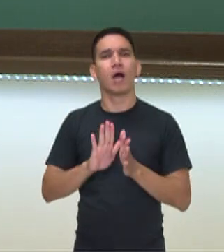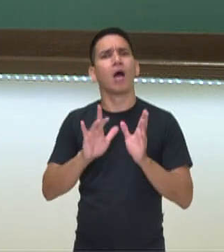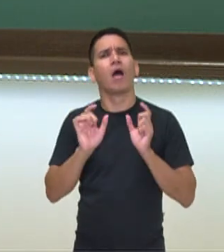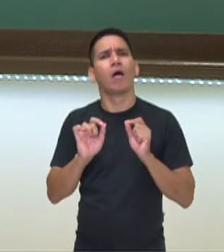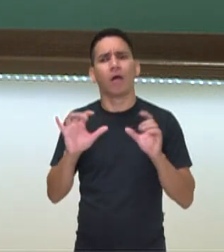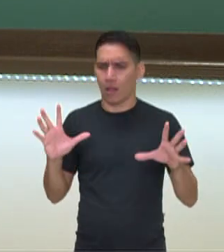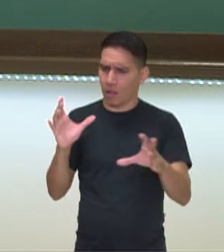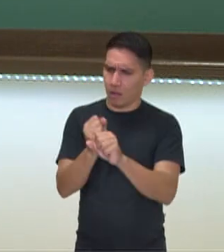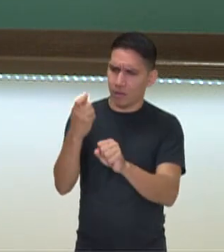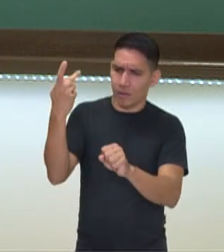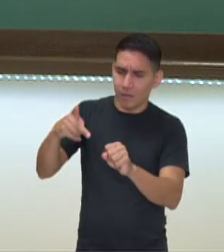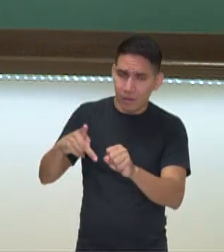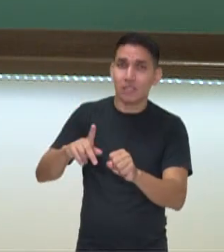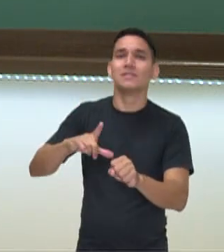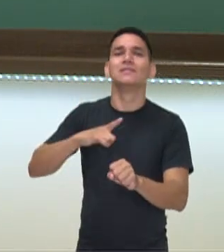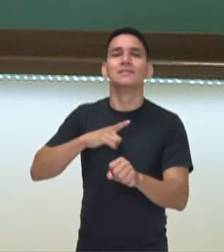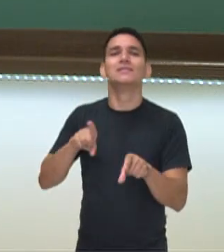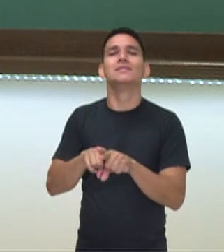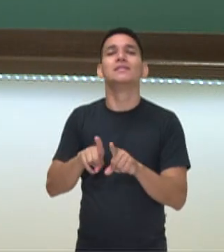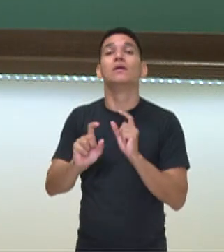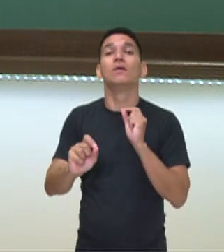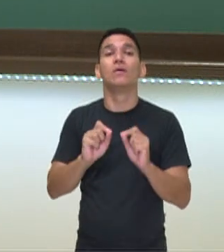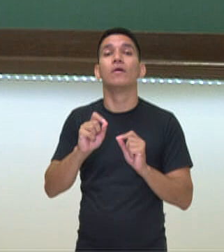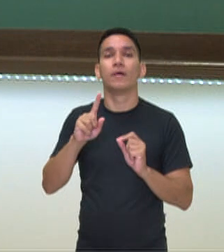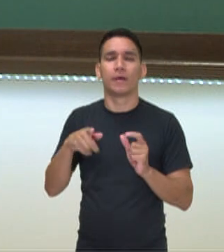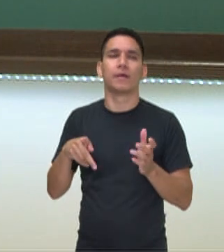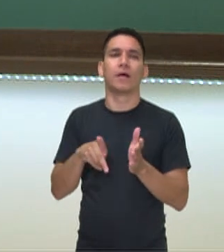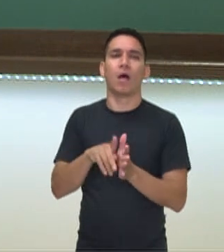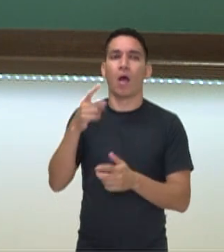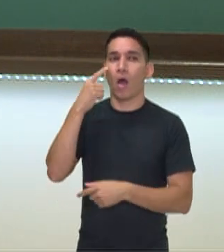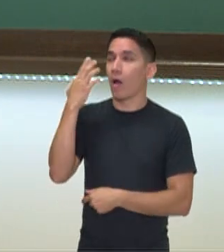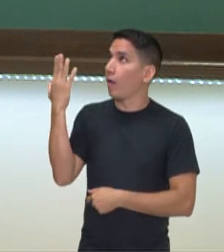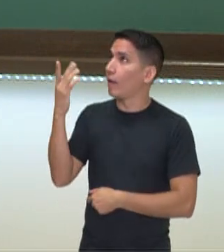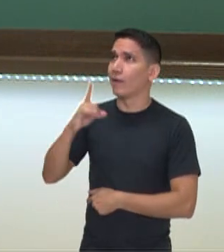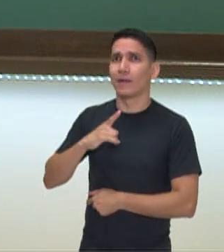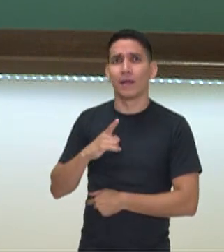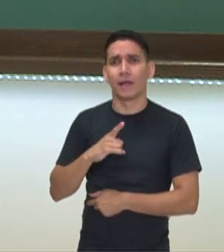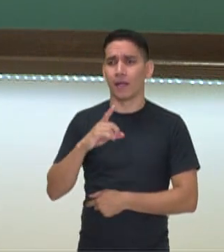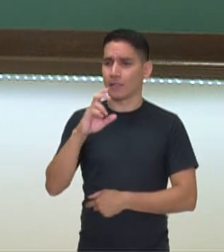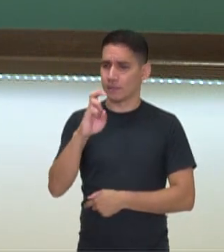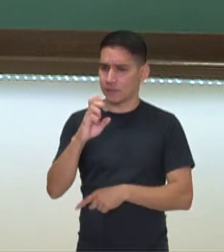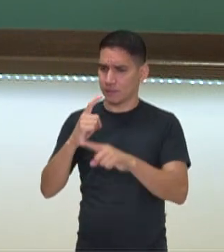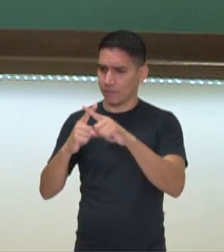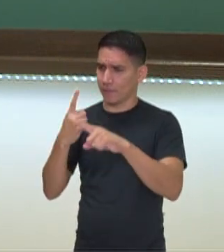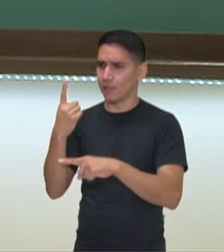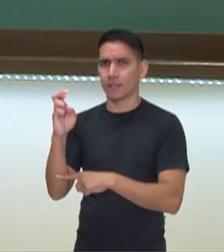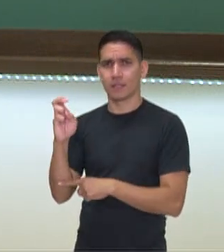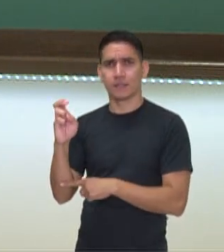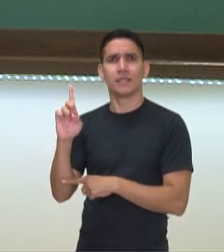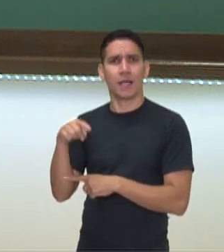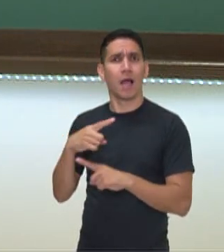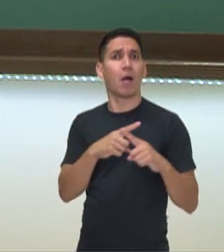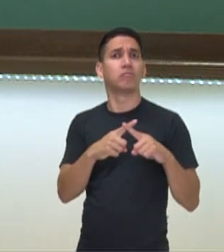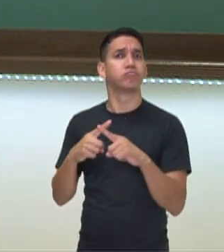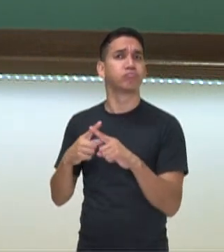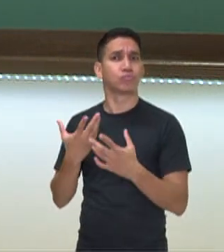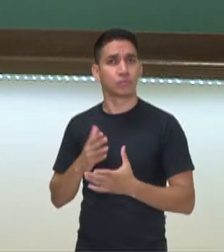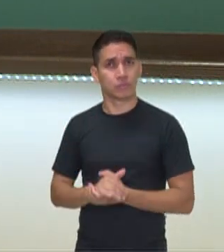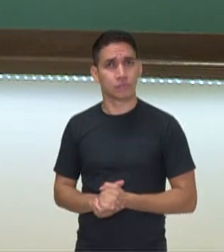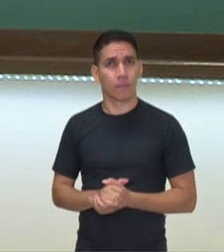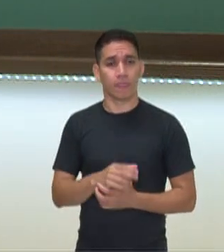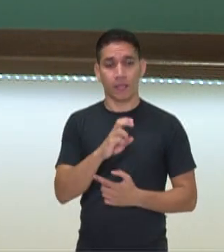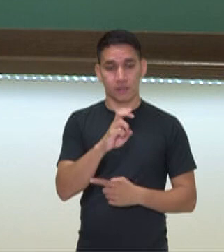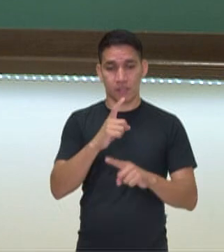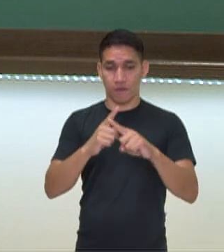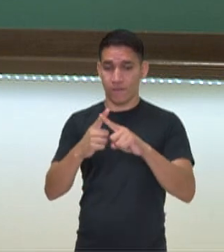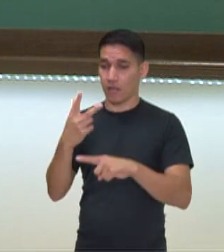essa soma, ela também é o quê? Não tem aqui, ó, 5 vezes o 15, não é uma multiplicação?